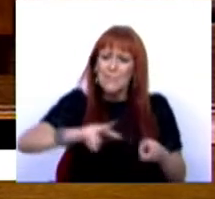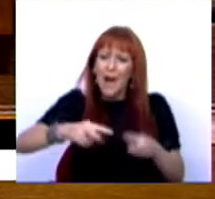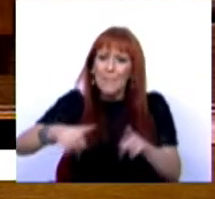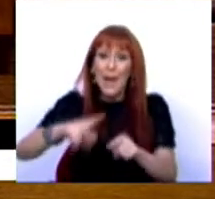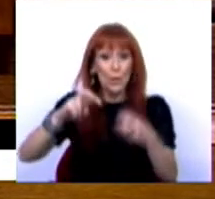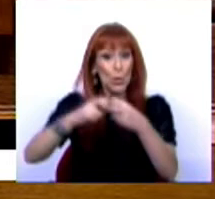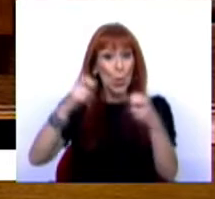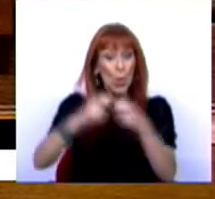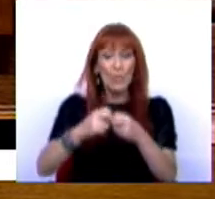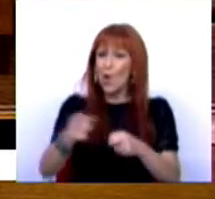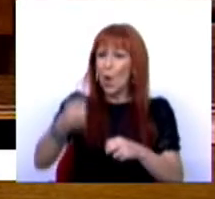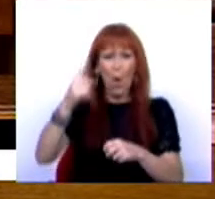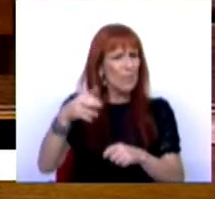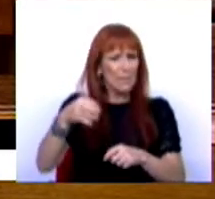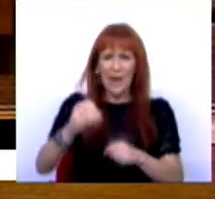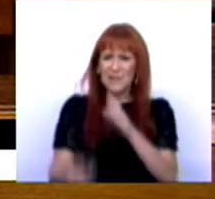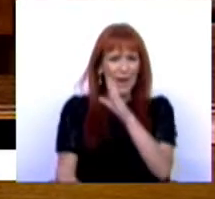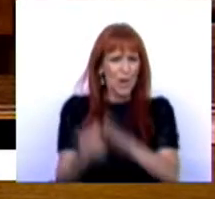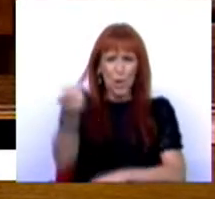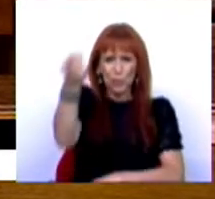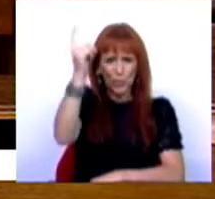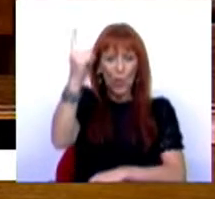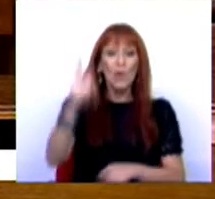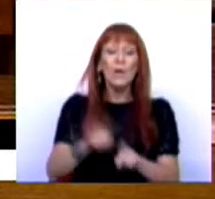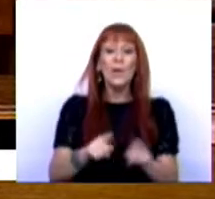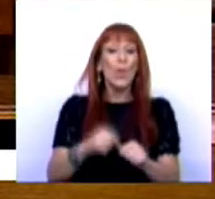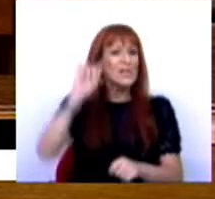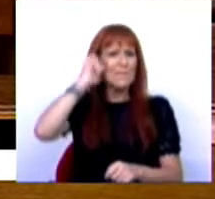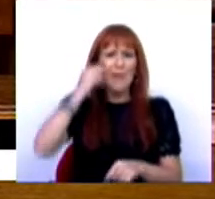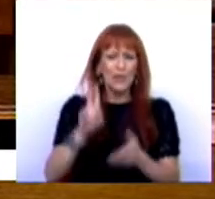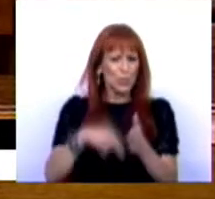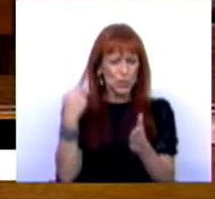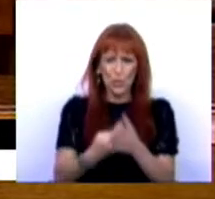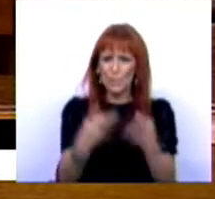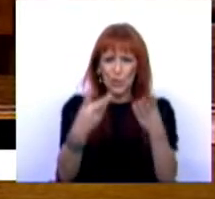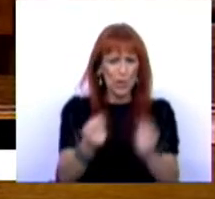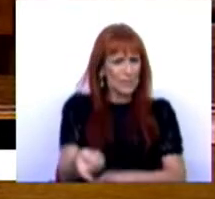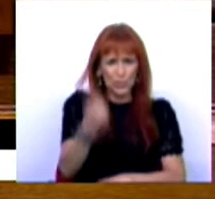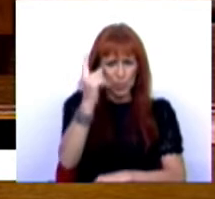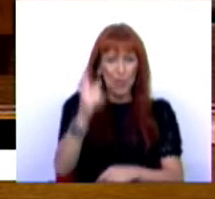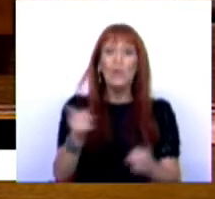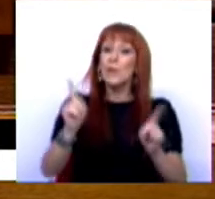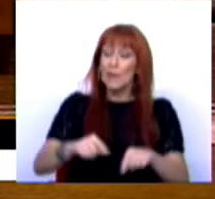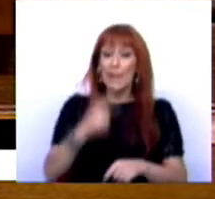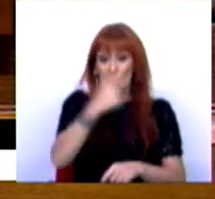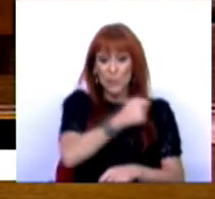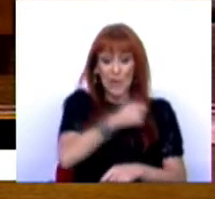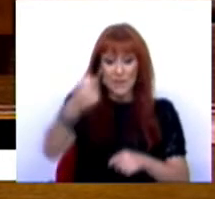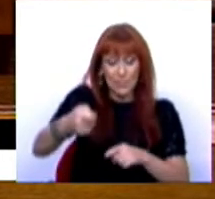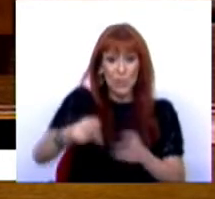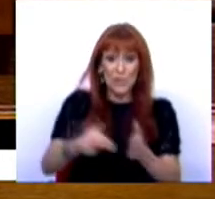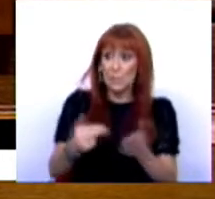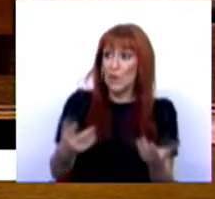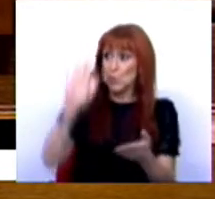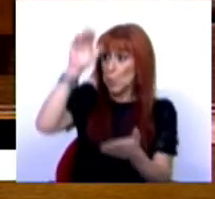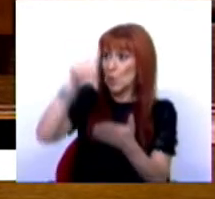o problema que não foi o PS que criou. Não serão vítimas do chumbo deste orçamento também os arrendatários que esperavam